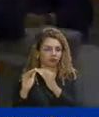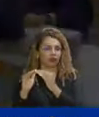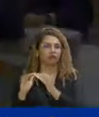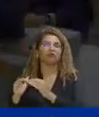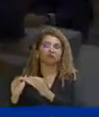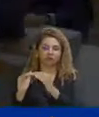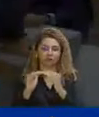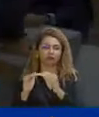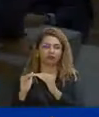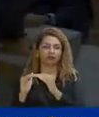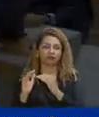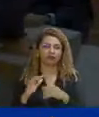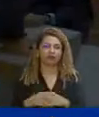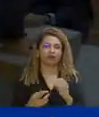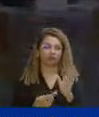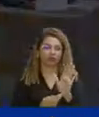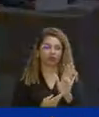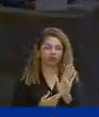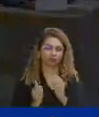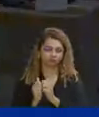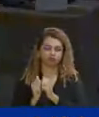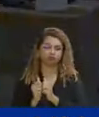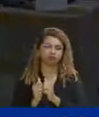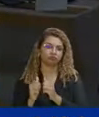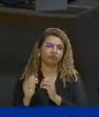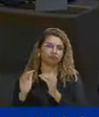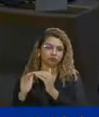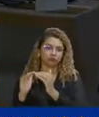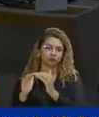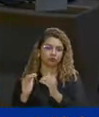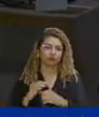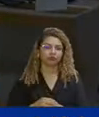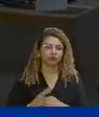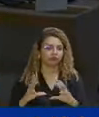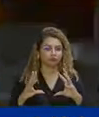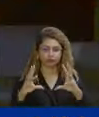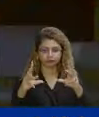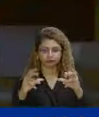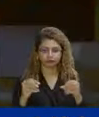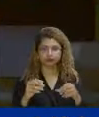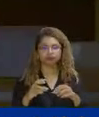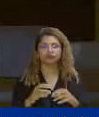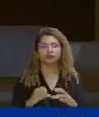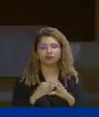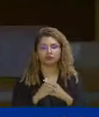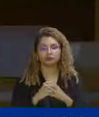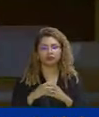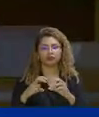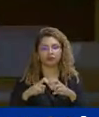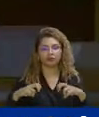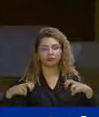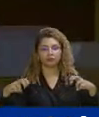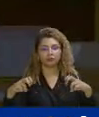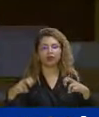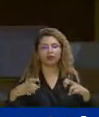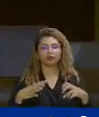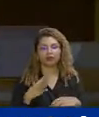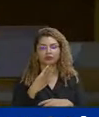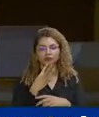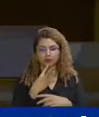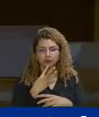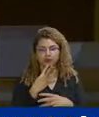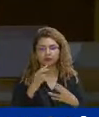Souza. Com a relatora. Juiz Carlos Fernando. Acompanho a relatora. Decisão. Tribunal Regional Eleitoral do Amapá, por unanimidade, conheceu dos embargos